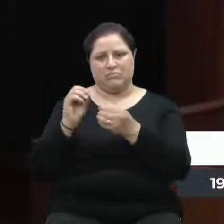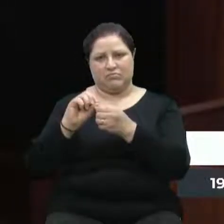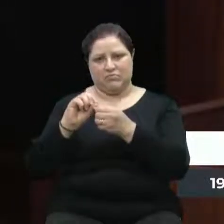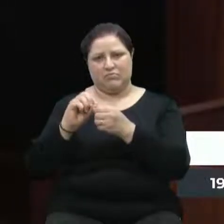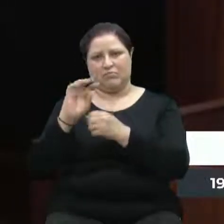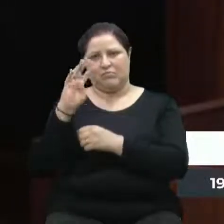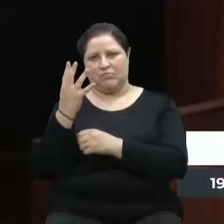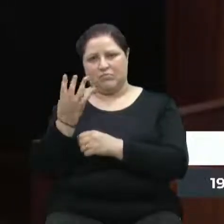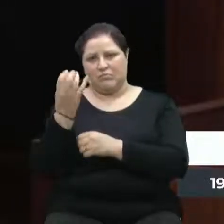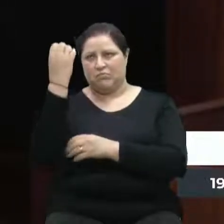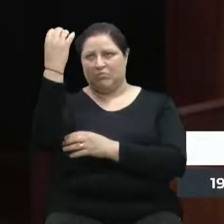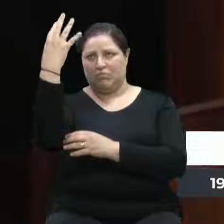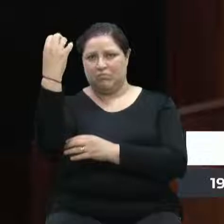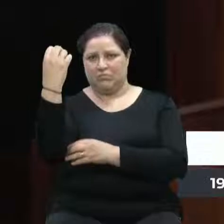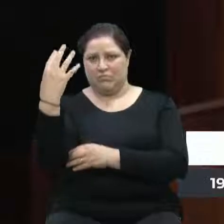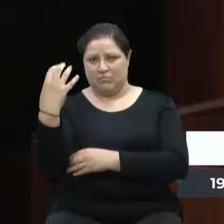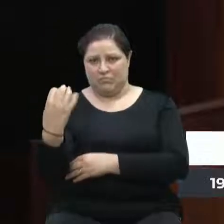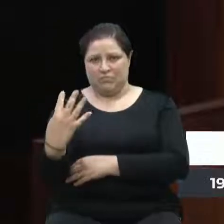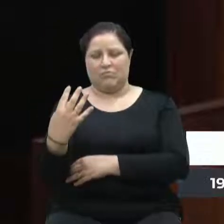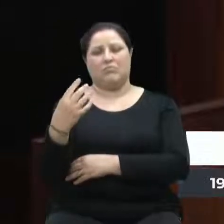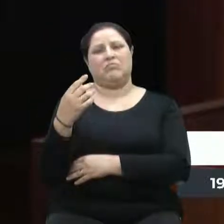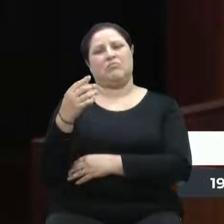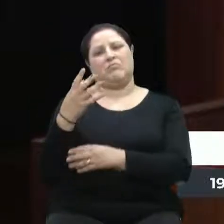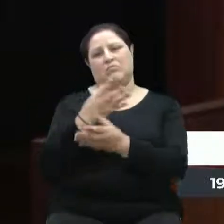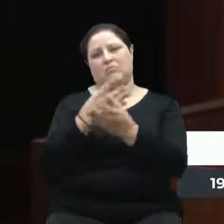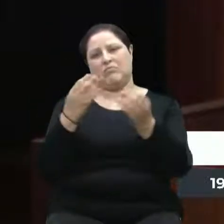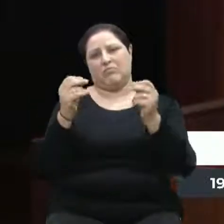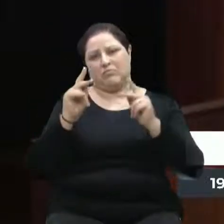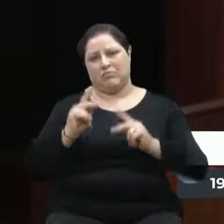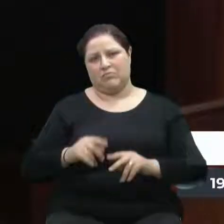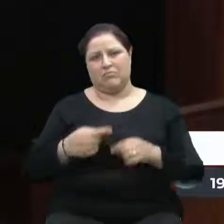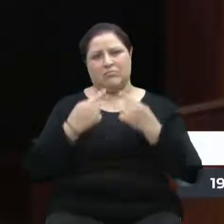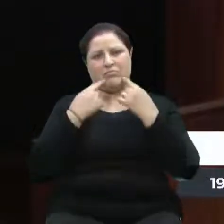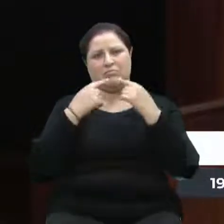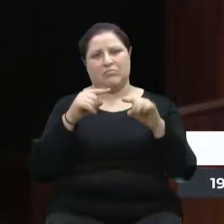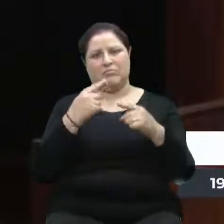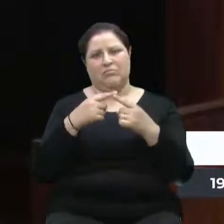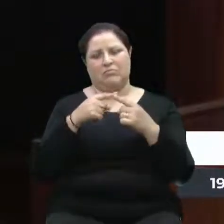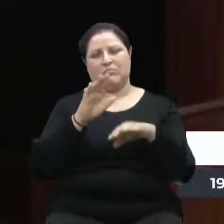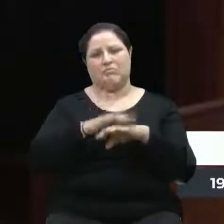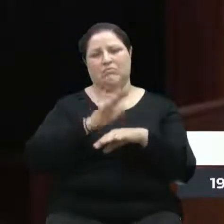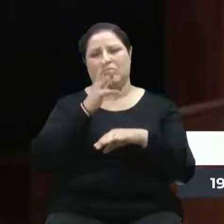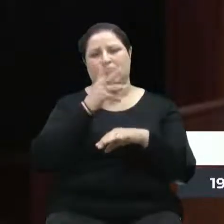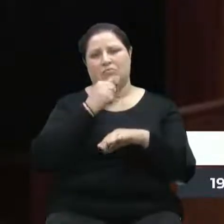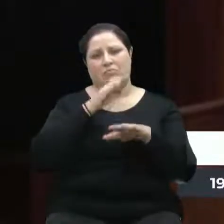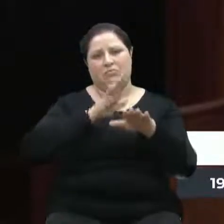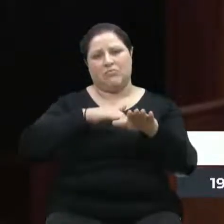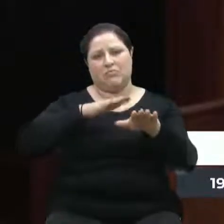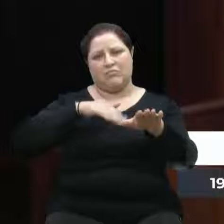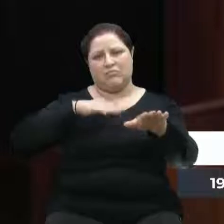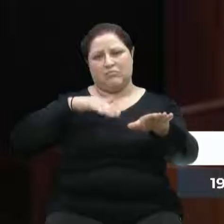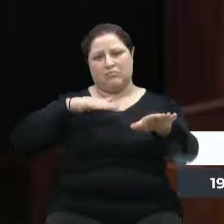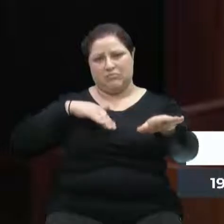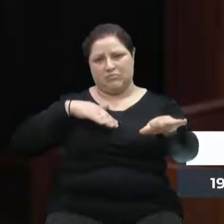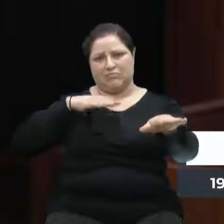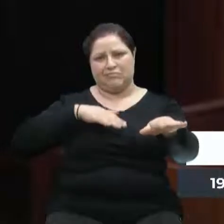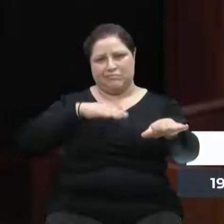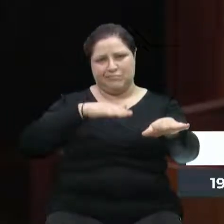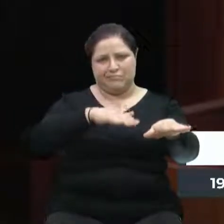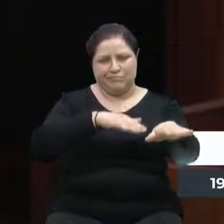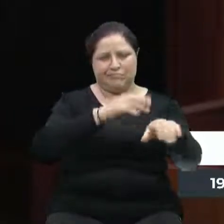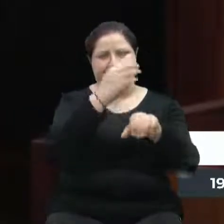porque o trânsito ficou mais lento, mas evitou acidentes. Então, acredito que com esta